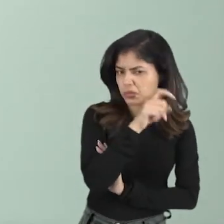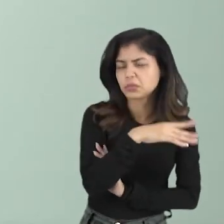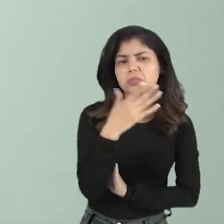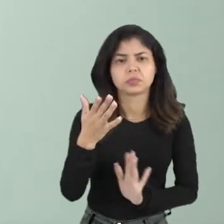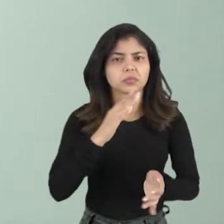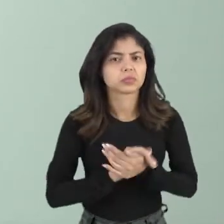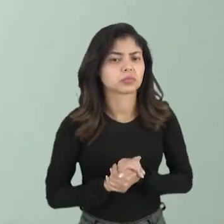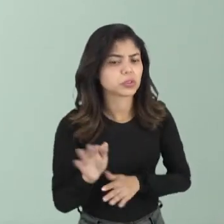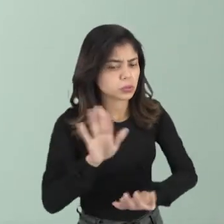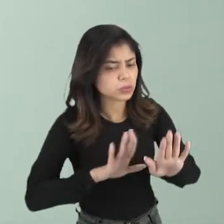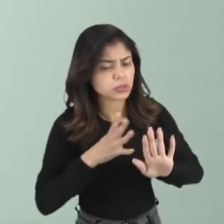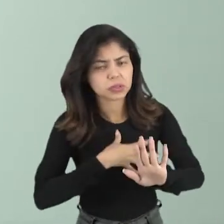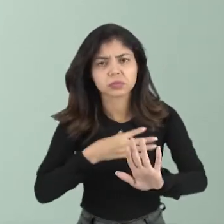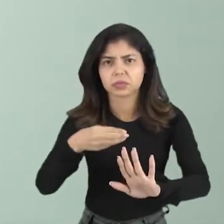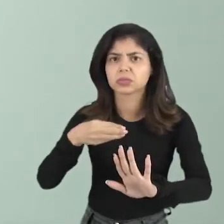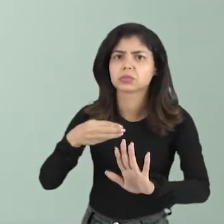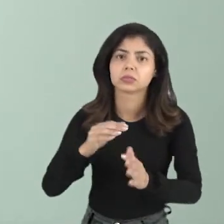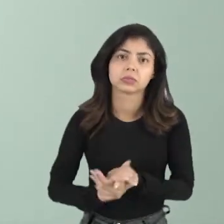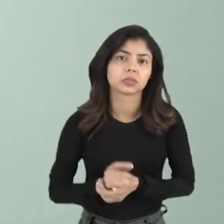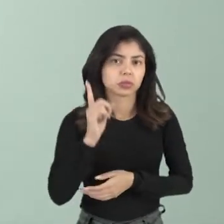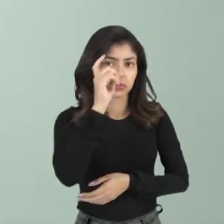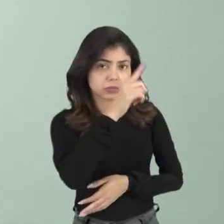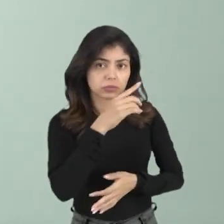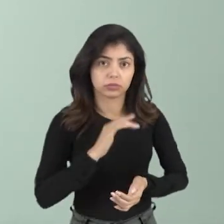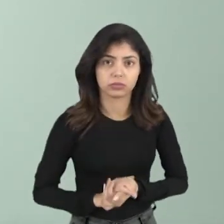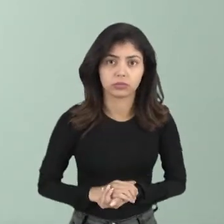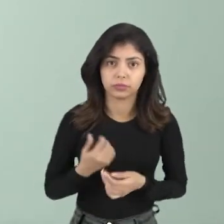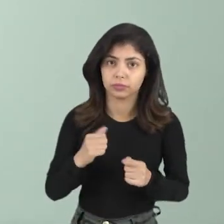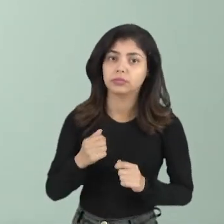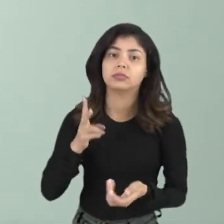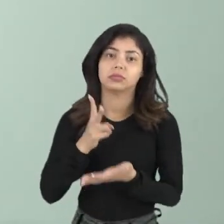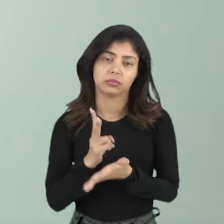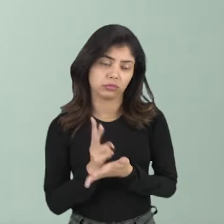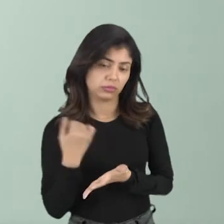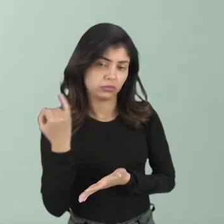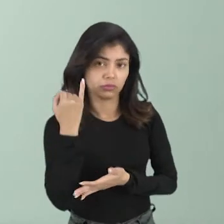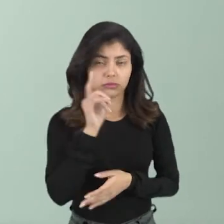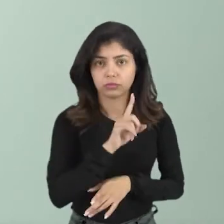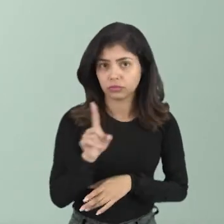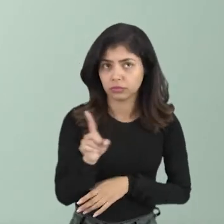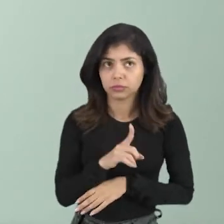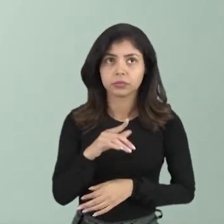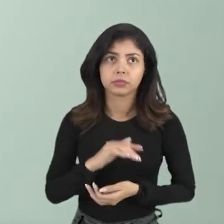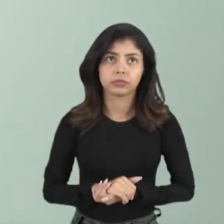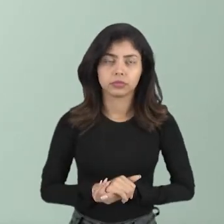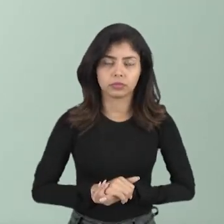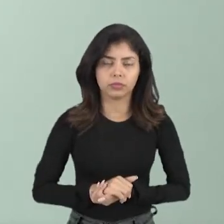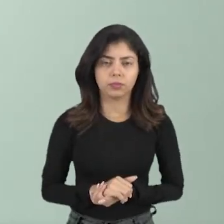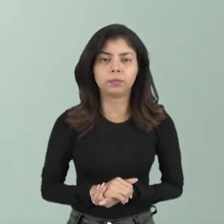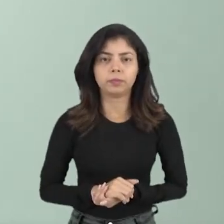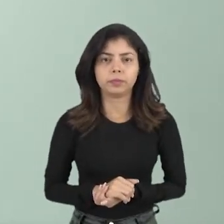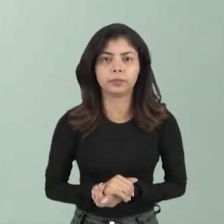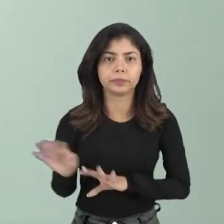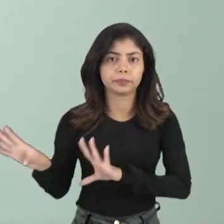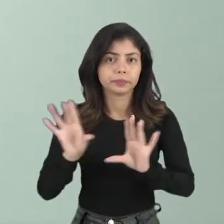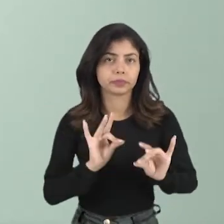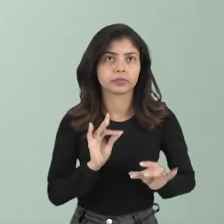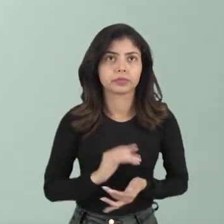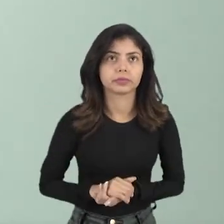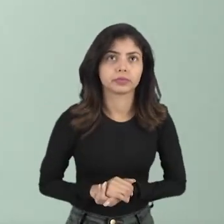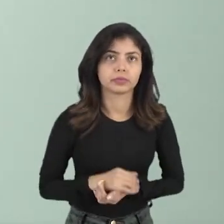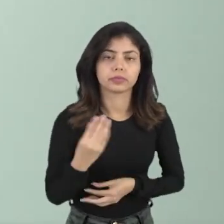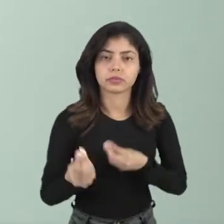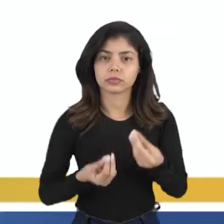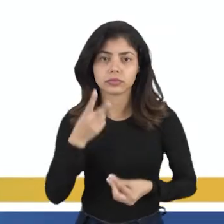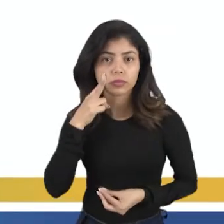difícil, criar filhos é muito difícil e a gente deve dar essa importância para as mães. Não, não é isso que ele traz, ele não faz menção a isso.